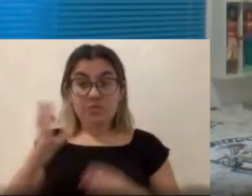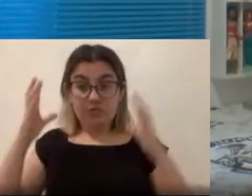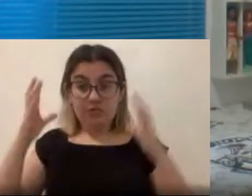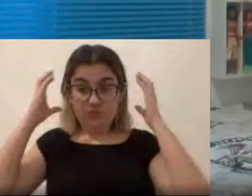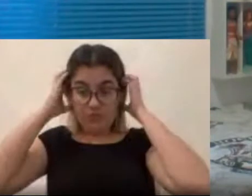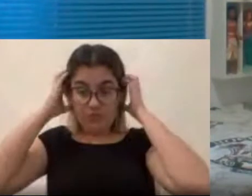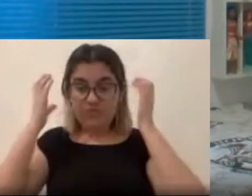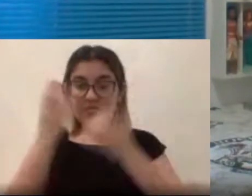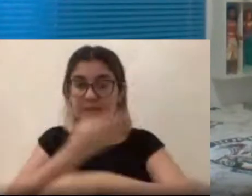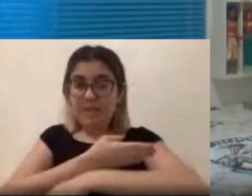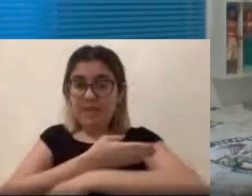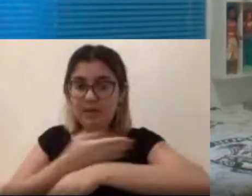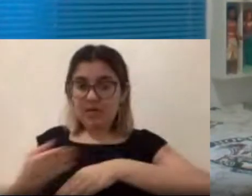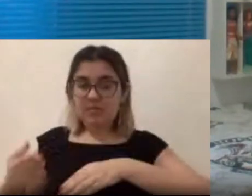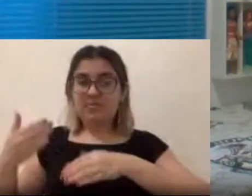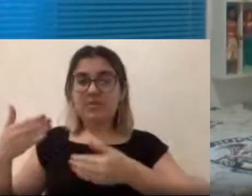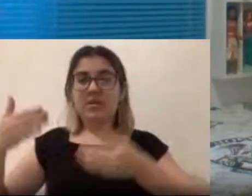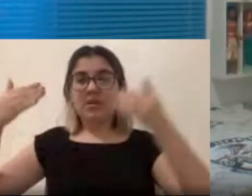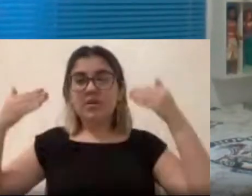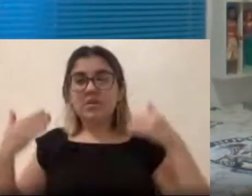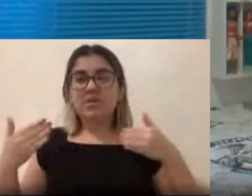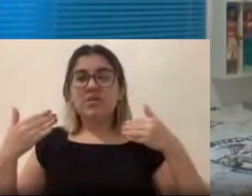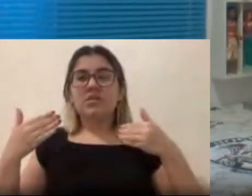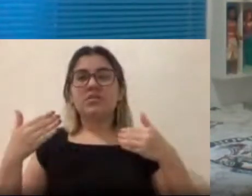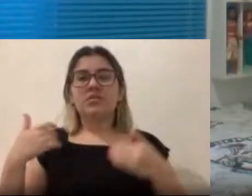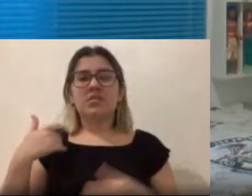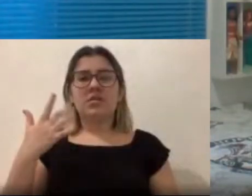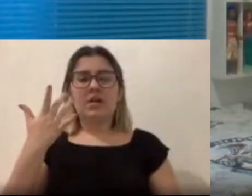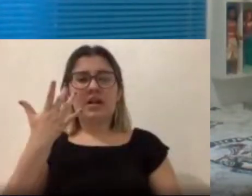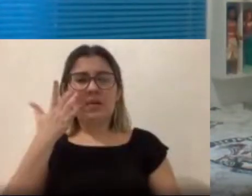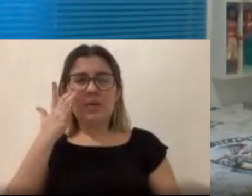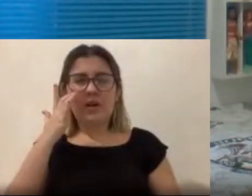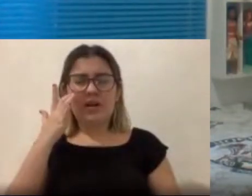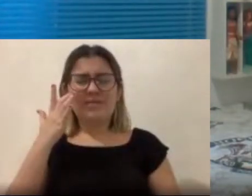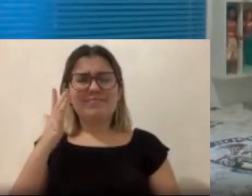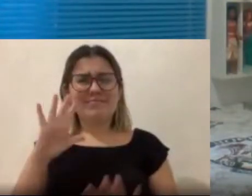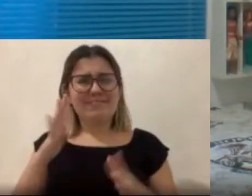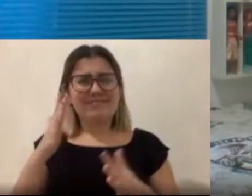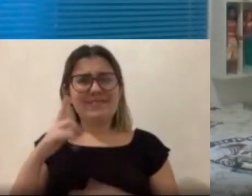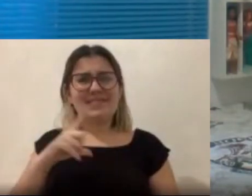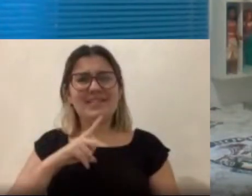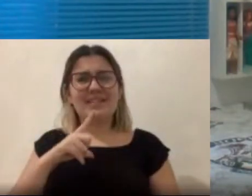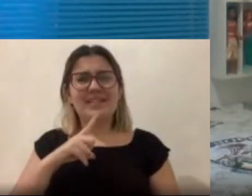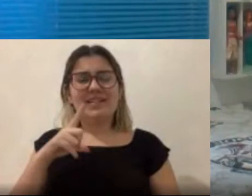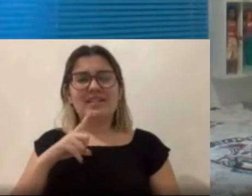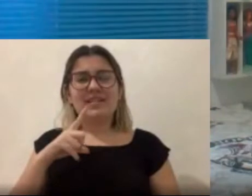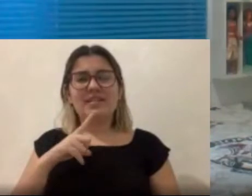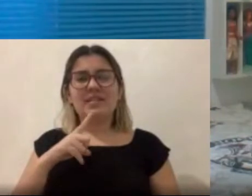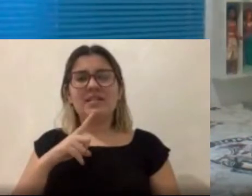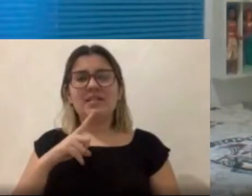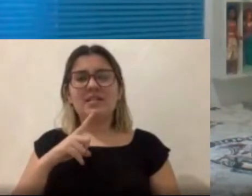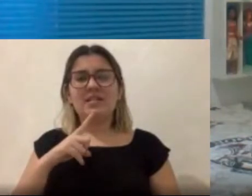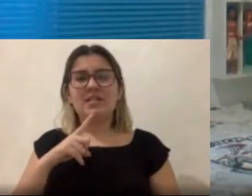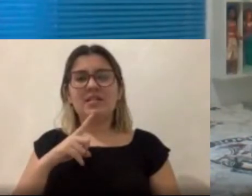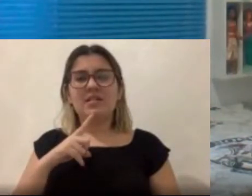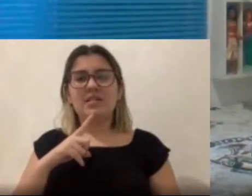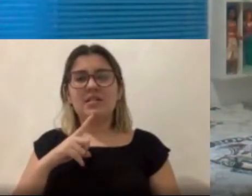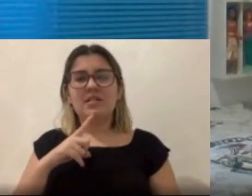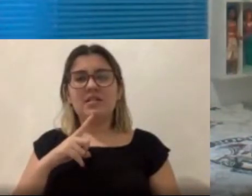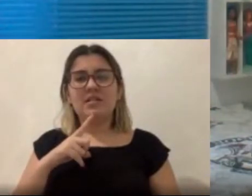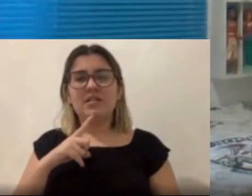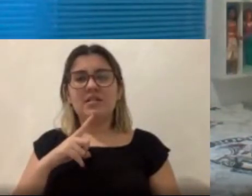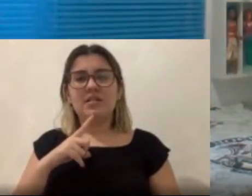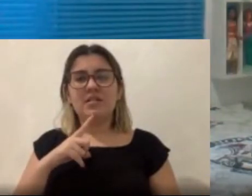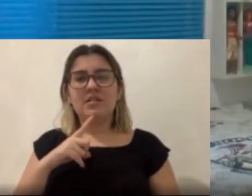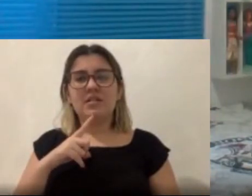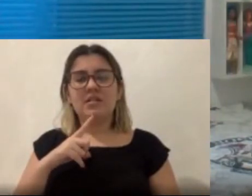de mim, provavelmente, eu não tenho certeza se é isso que vocês estão vendo. Os videntes estão percebendo uma persiana azul,